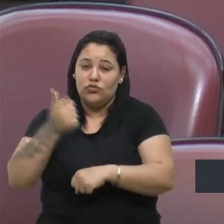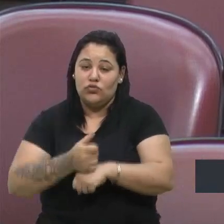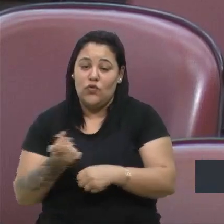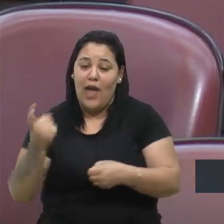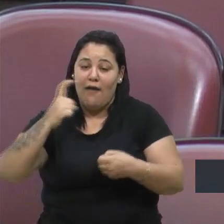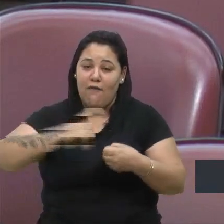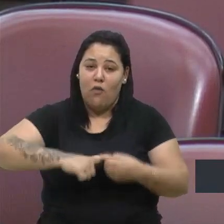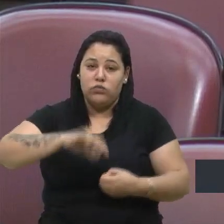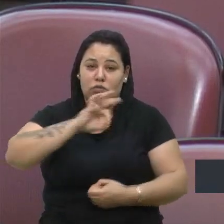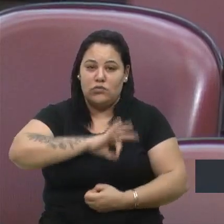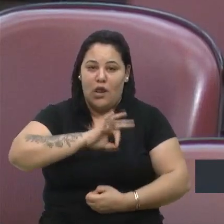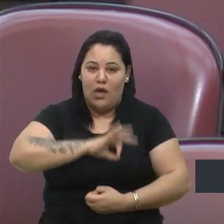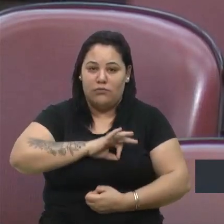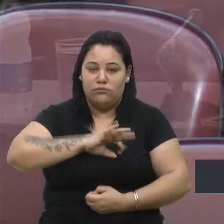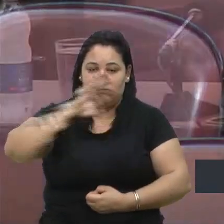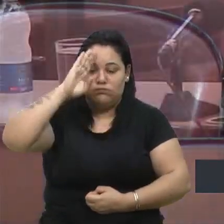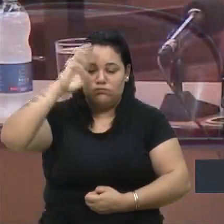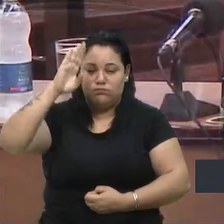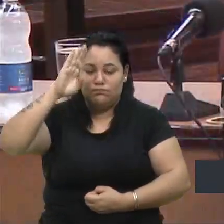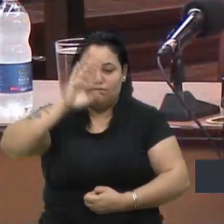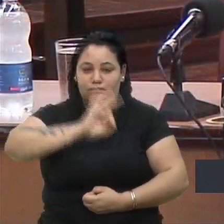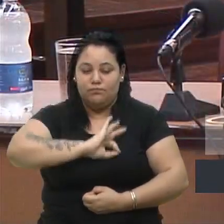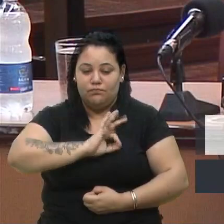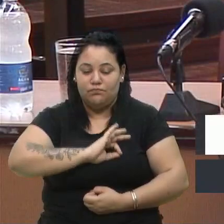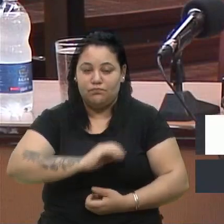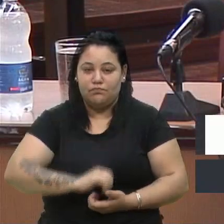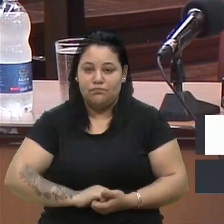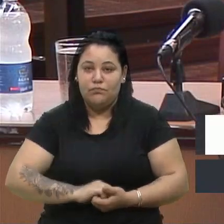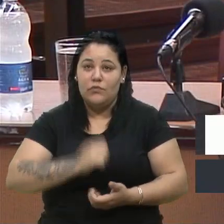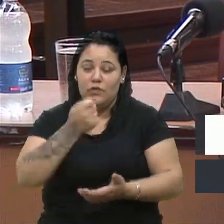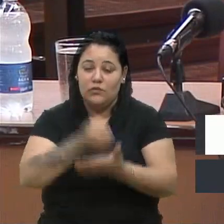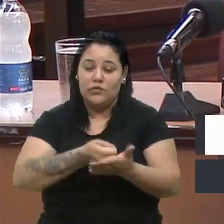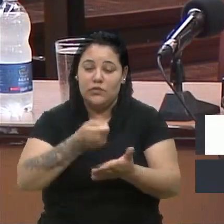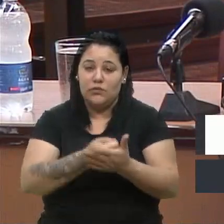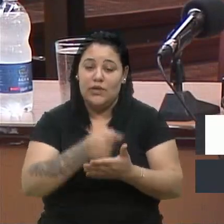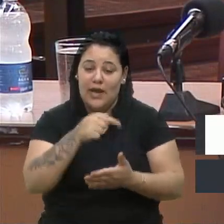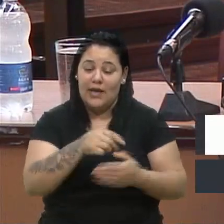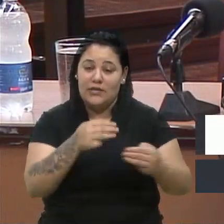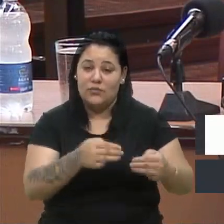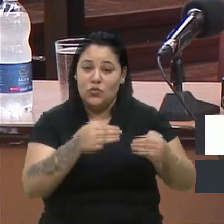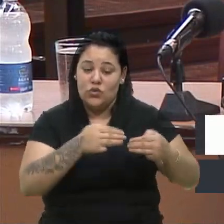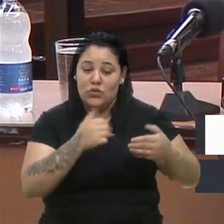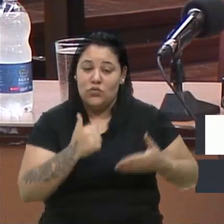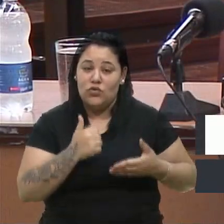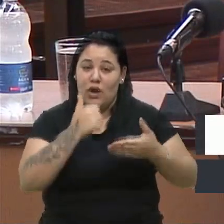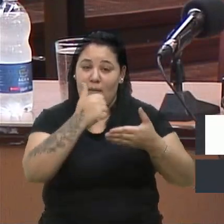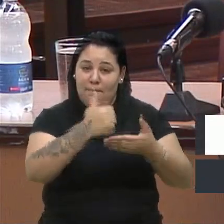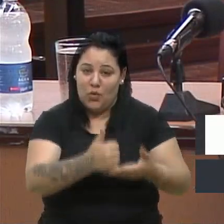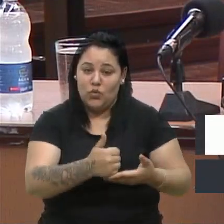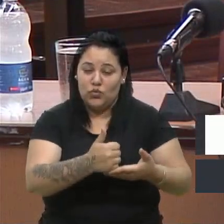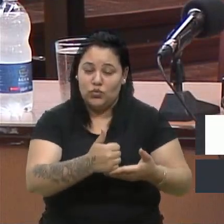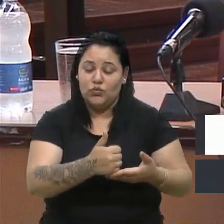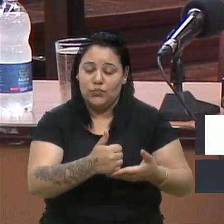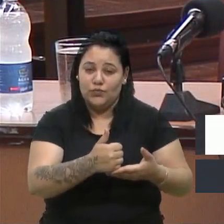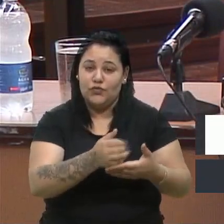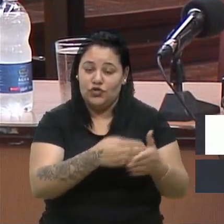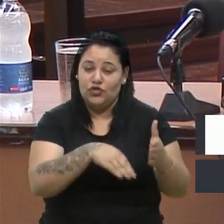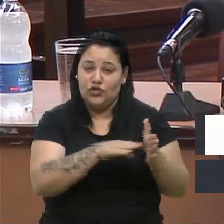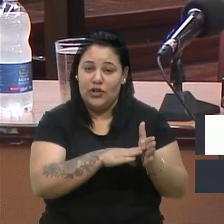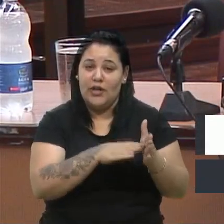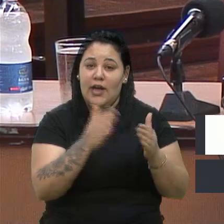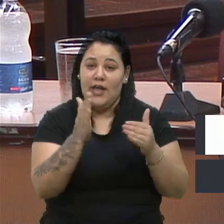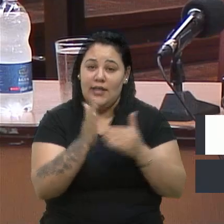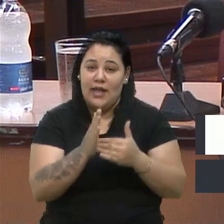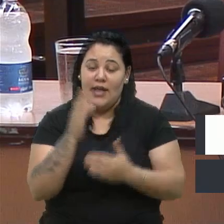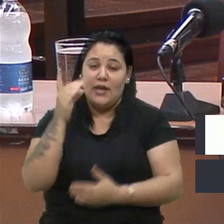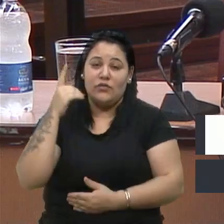aprovar, nessa luta incessante de que sim, essa moção de apoio chegue até os deputados